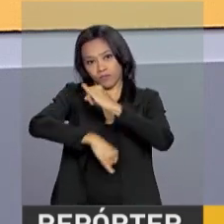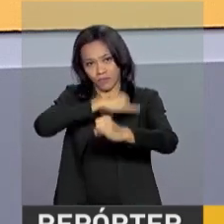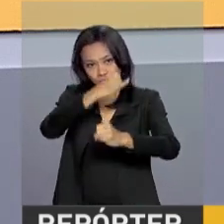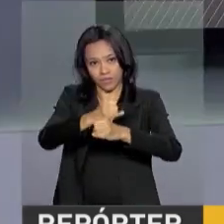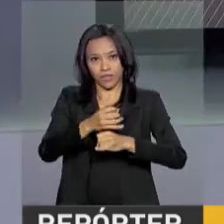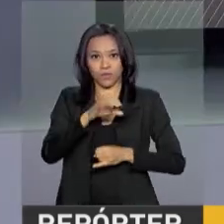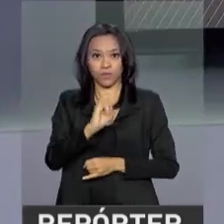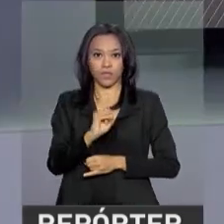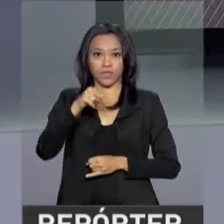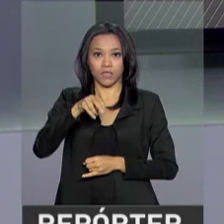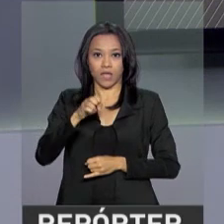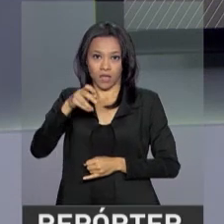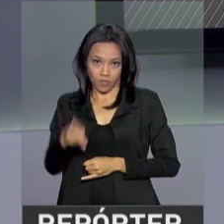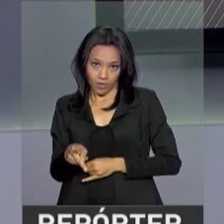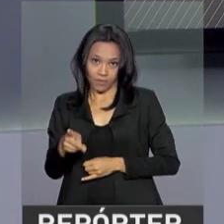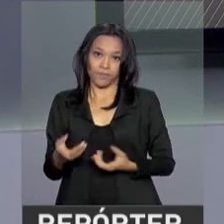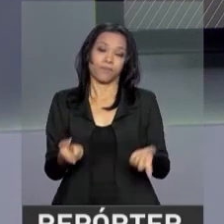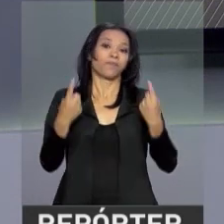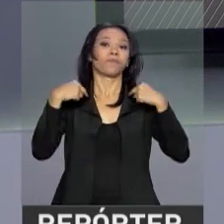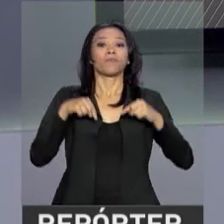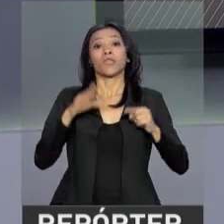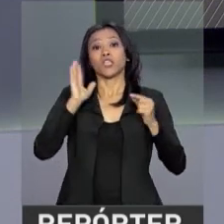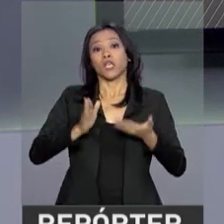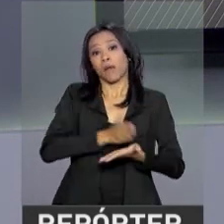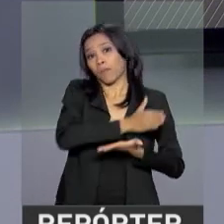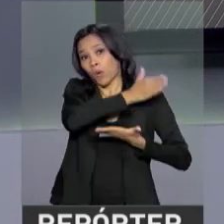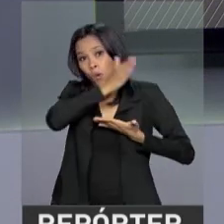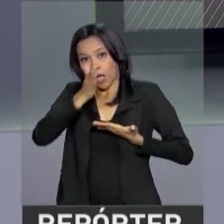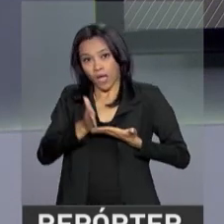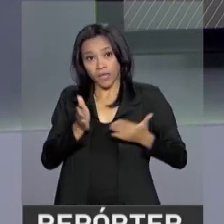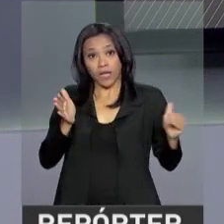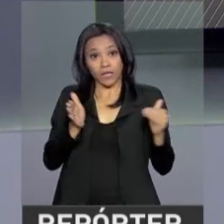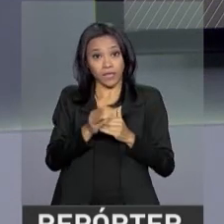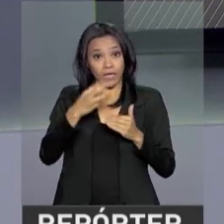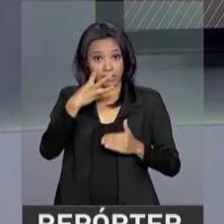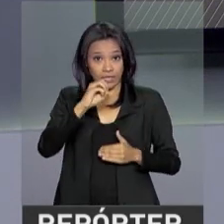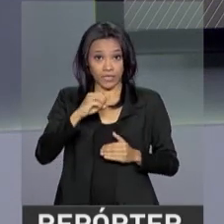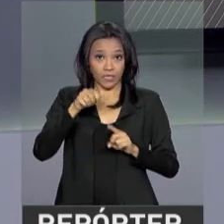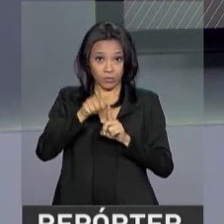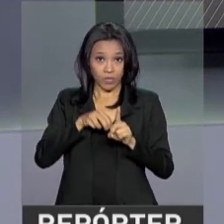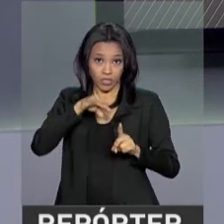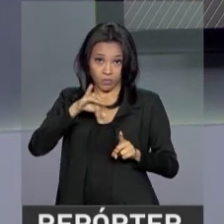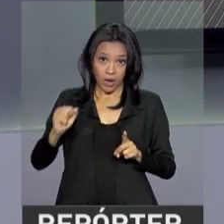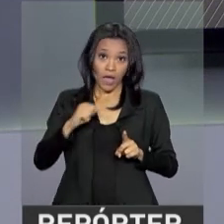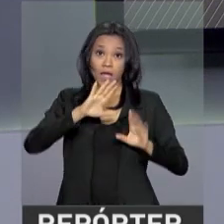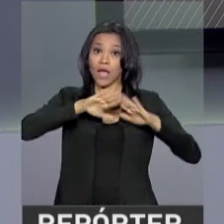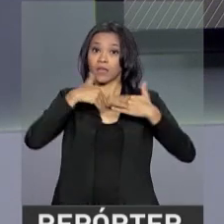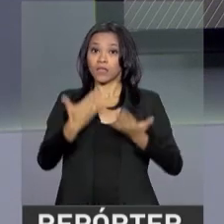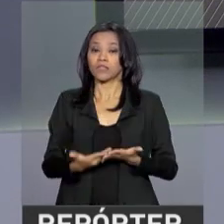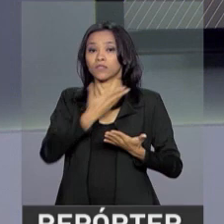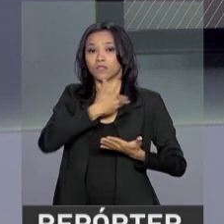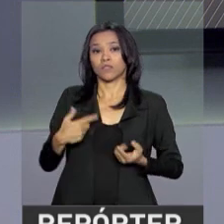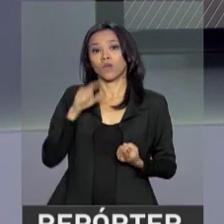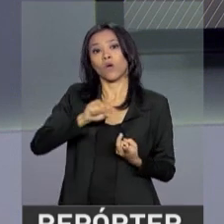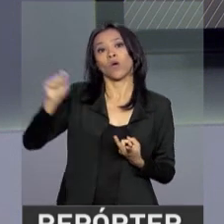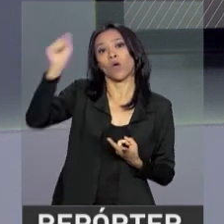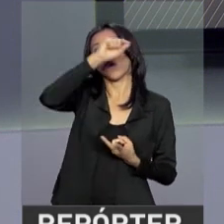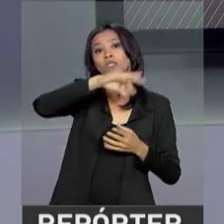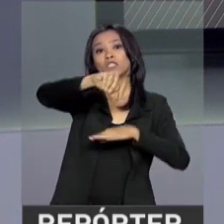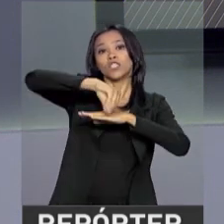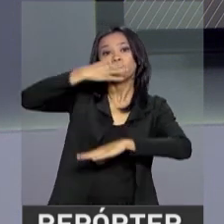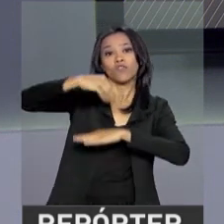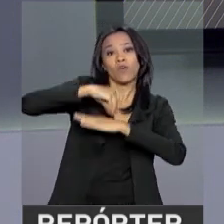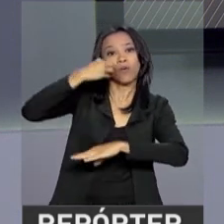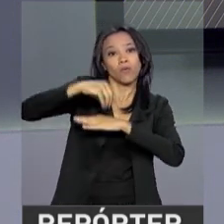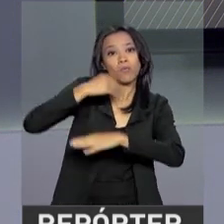inep e foi prorrogado para 30 de maio prazo para as escolas informarem os dados na plataforma digital do programa